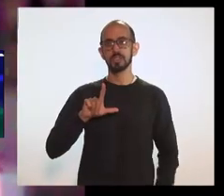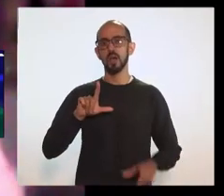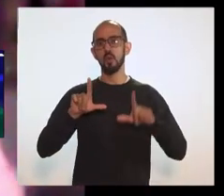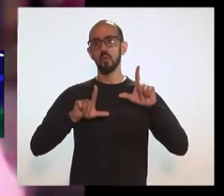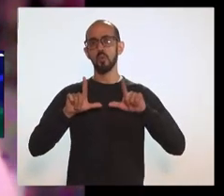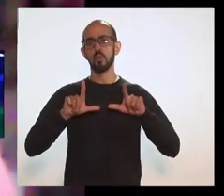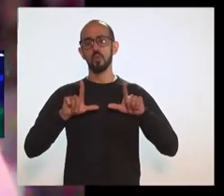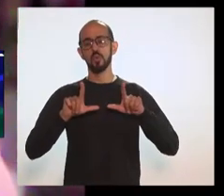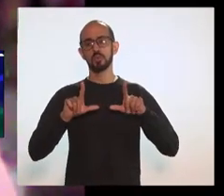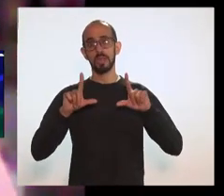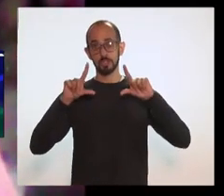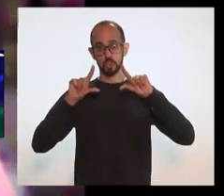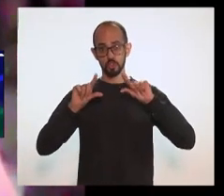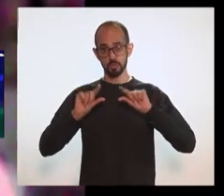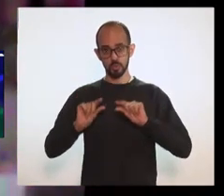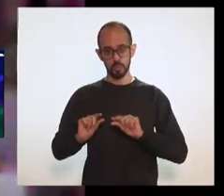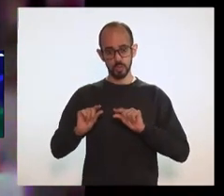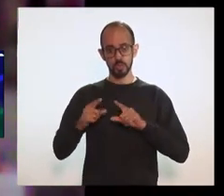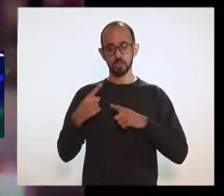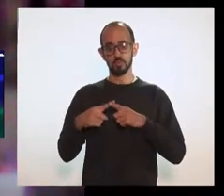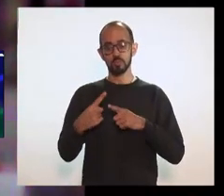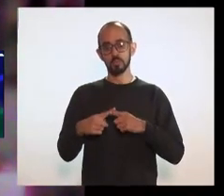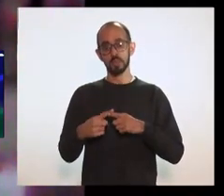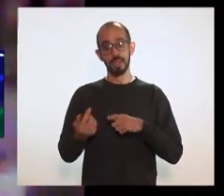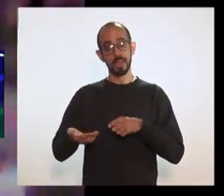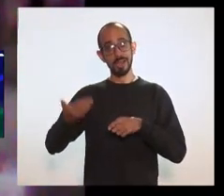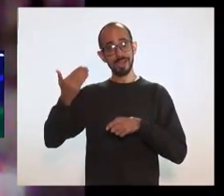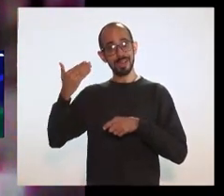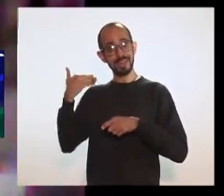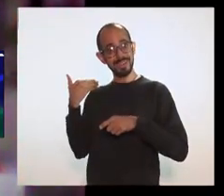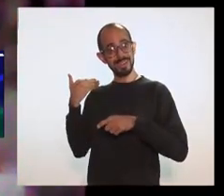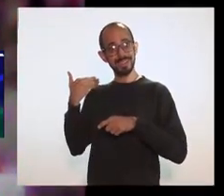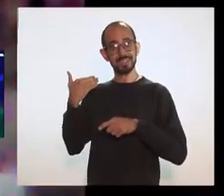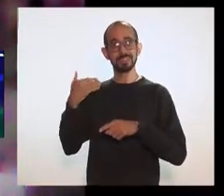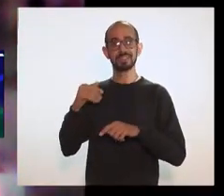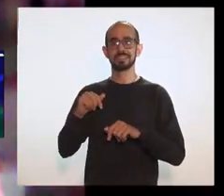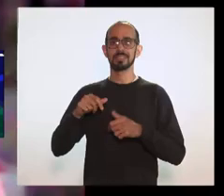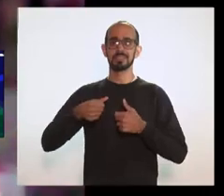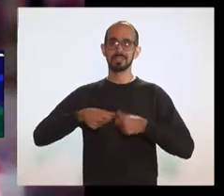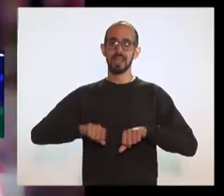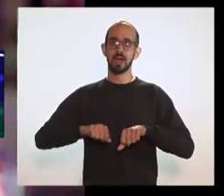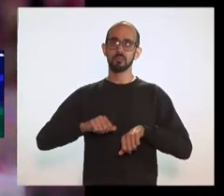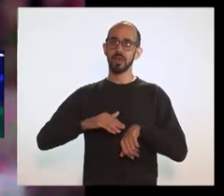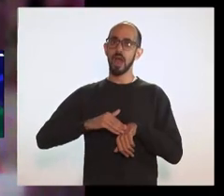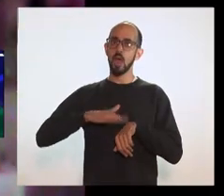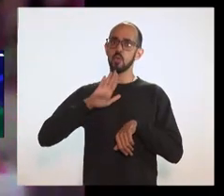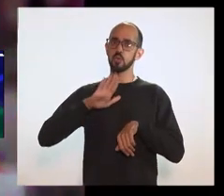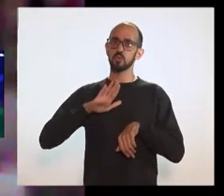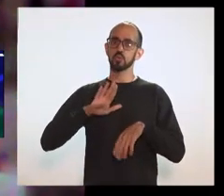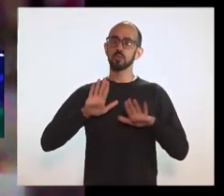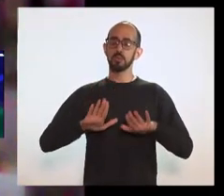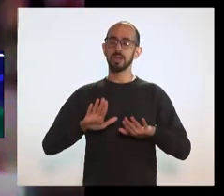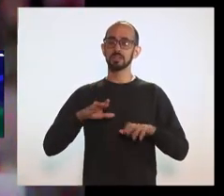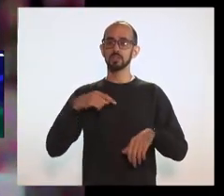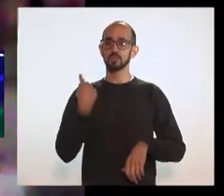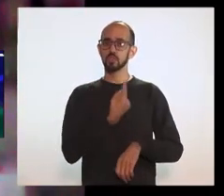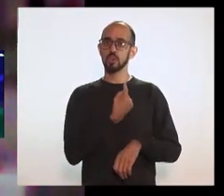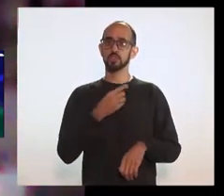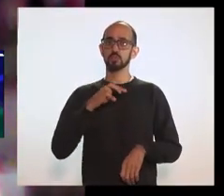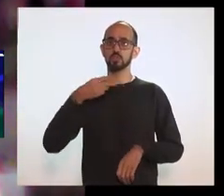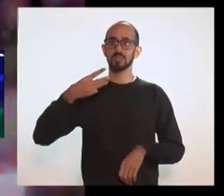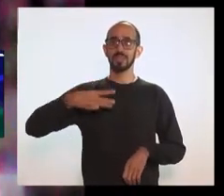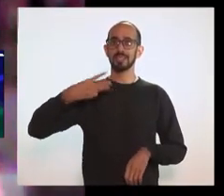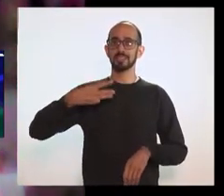de diminuição, porque vínhamos de patamares já muito altos. Repito, somos o terceiro estado com